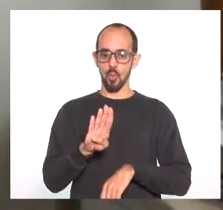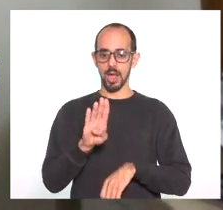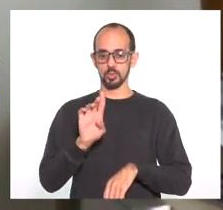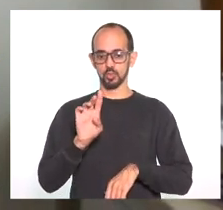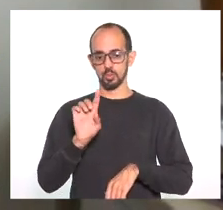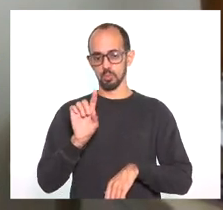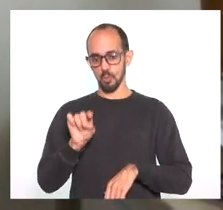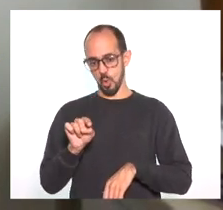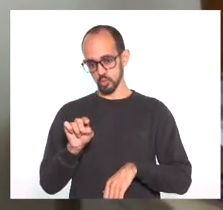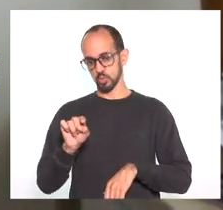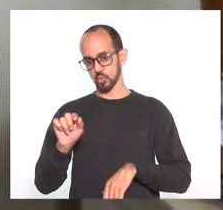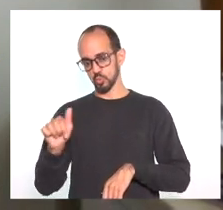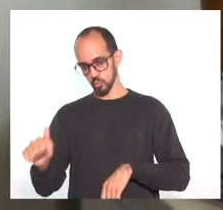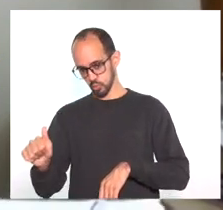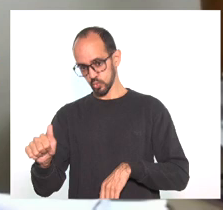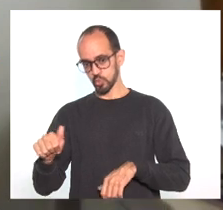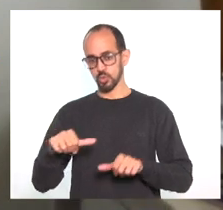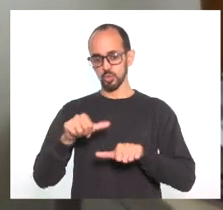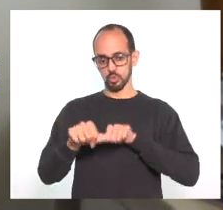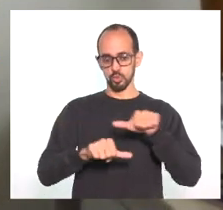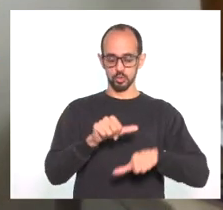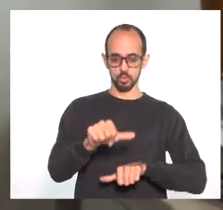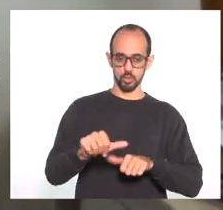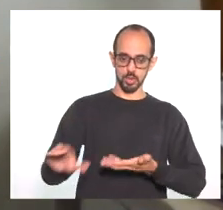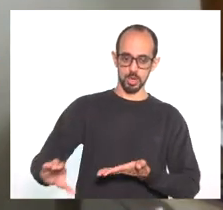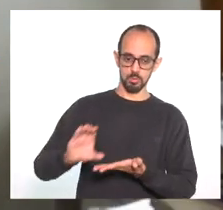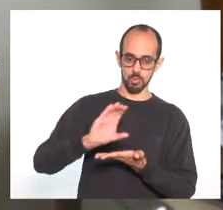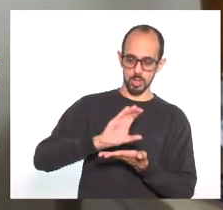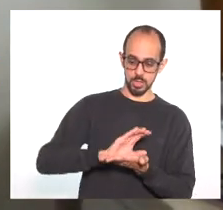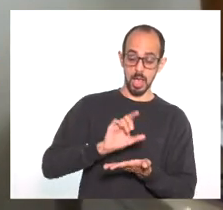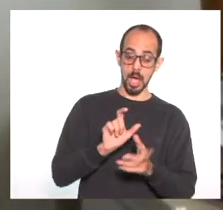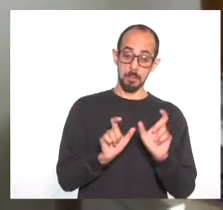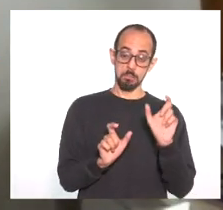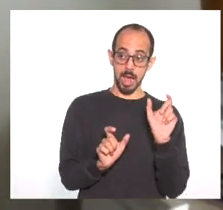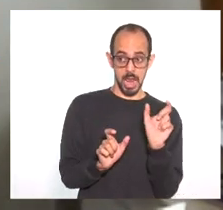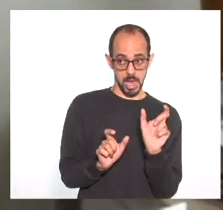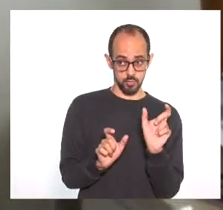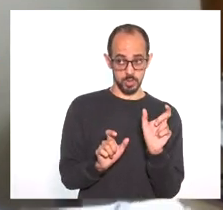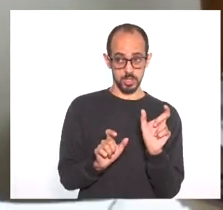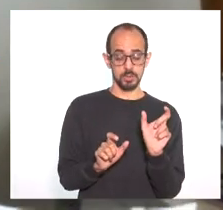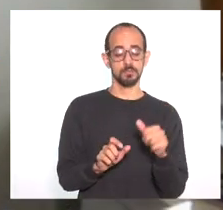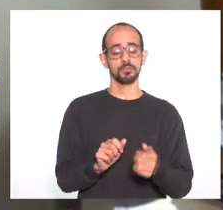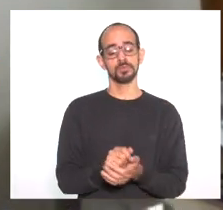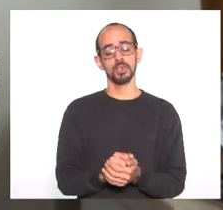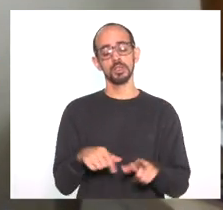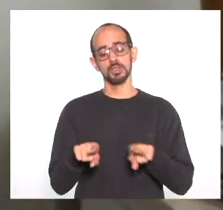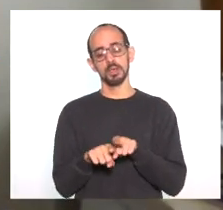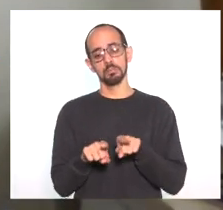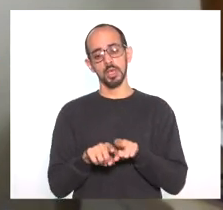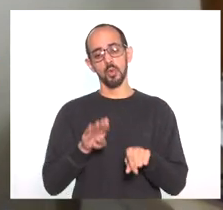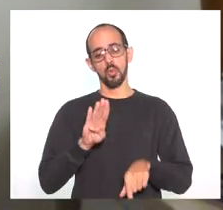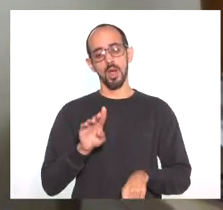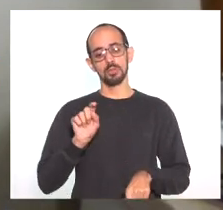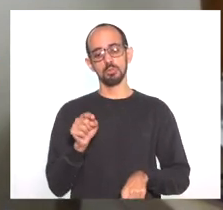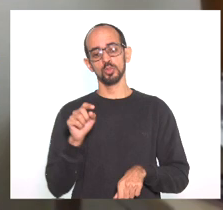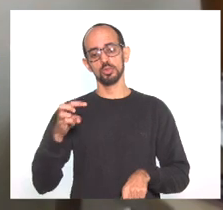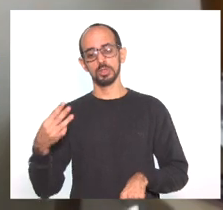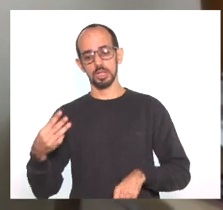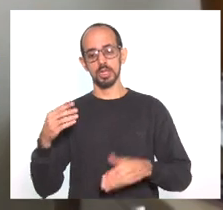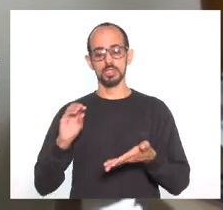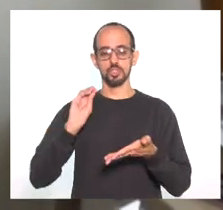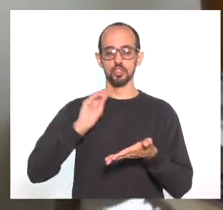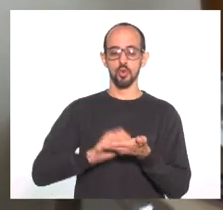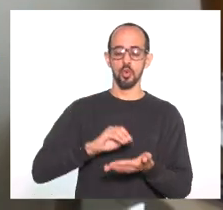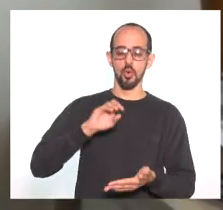troquei receitas não tributárias por receitas originárias, e no item 4.3, que foi incluída a